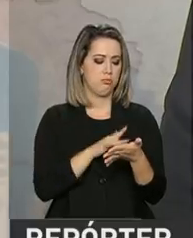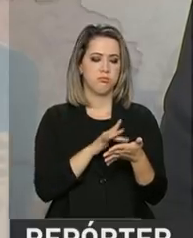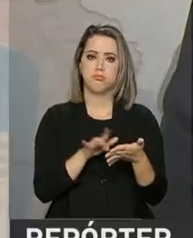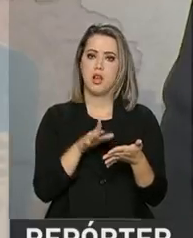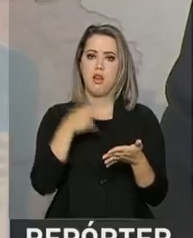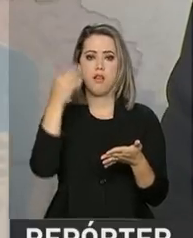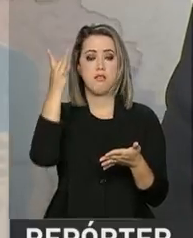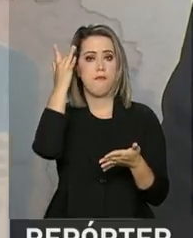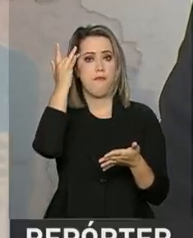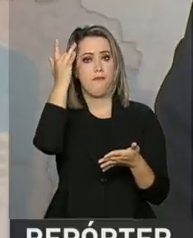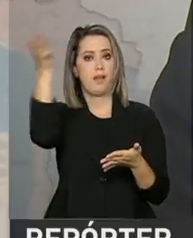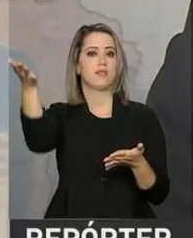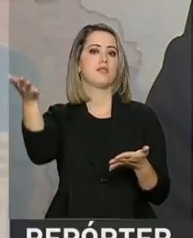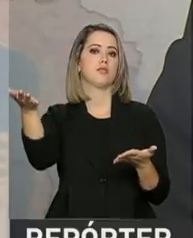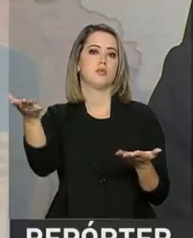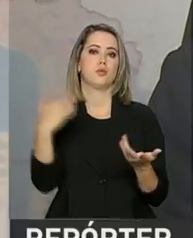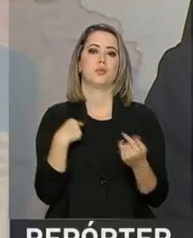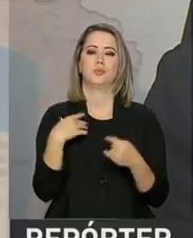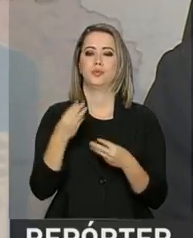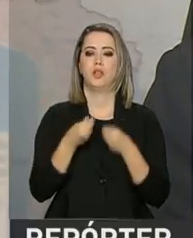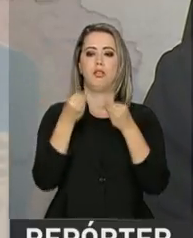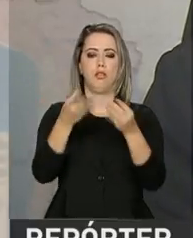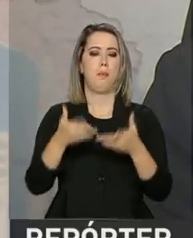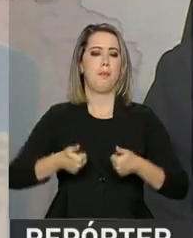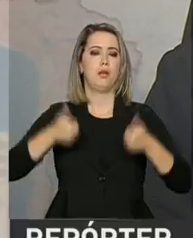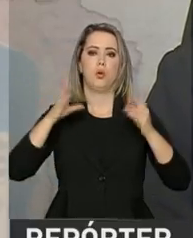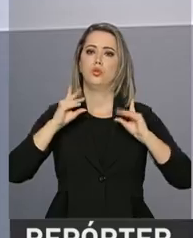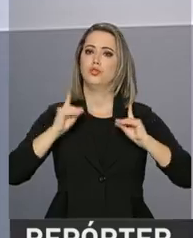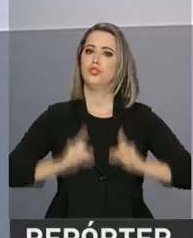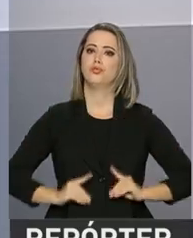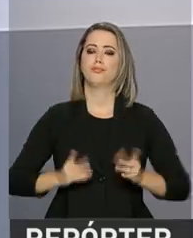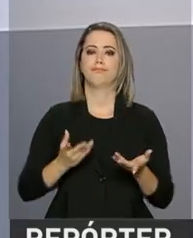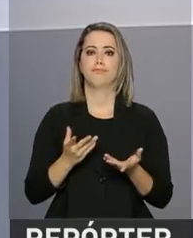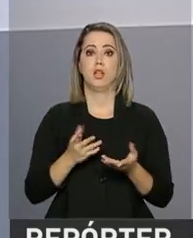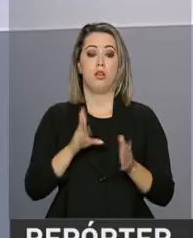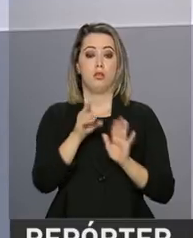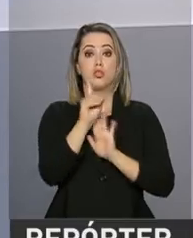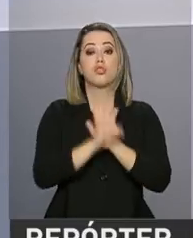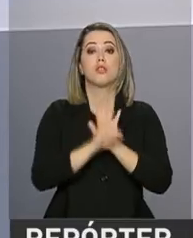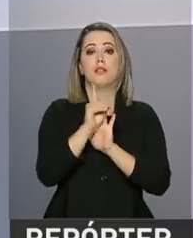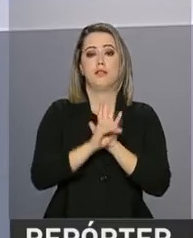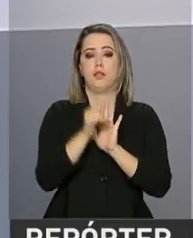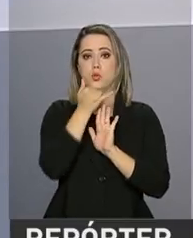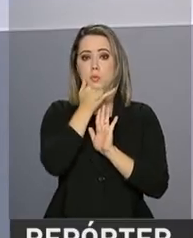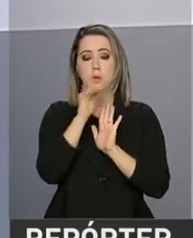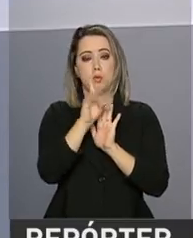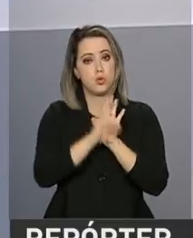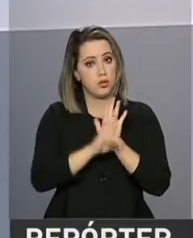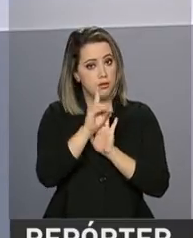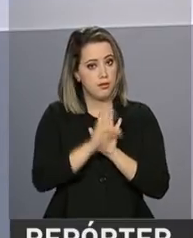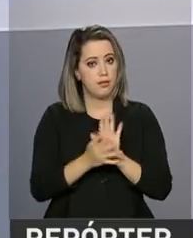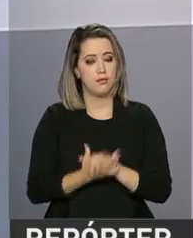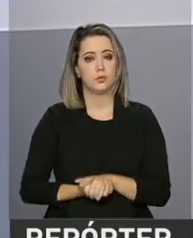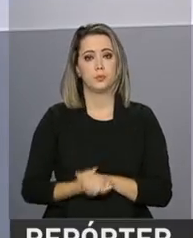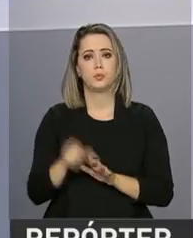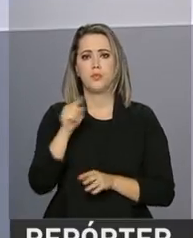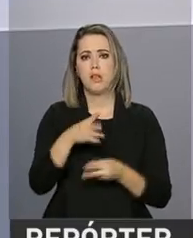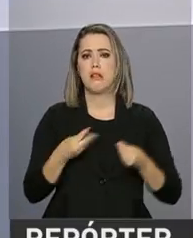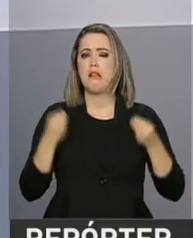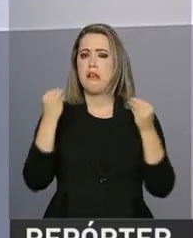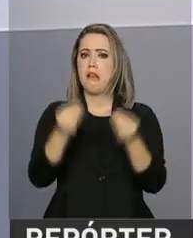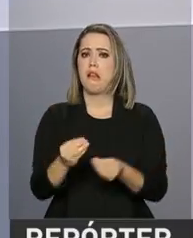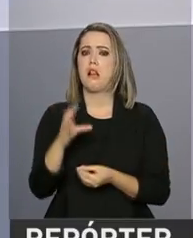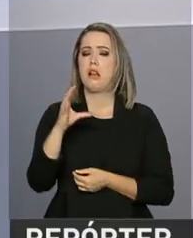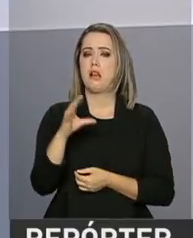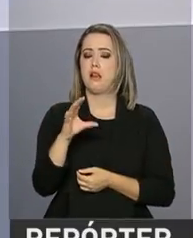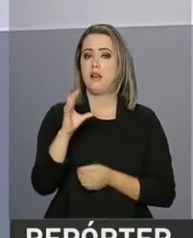seu c facilita e dá mais dignidade ao trabalhador levar cidadania para dentro dos presídios com